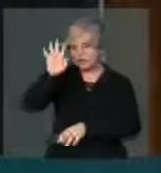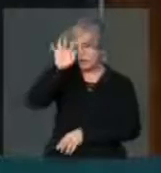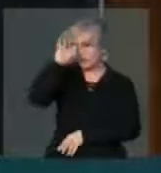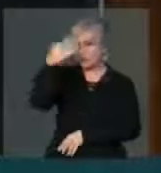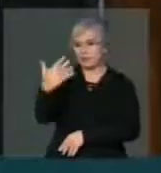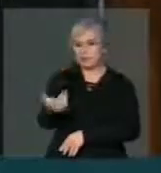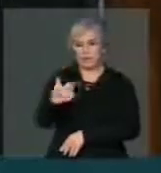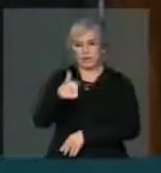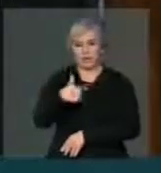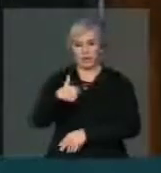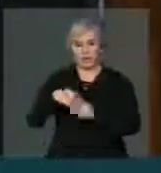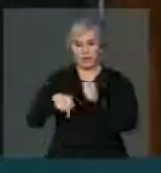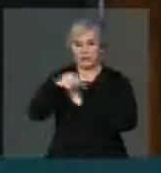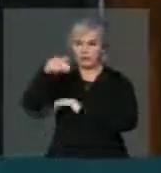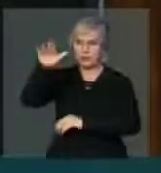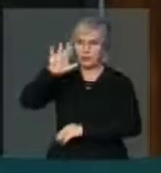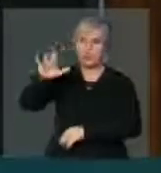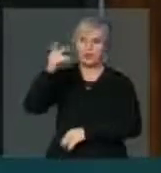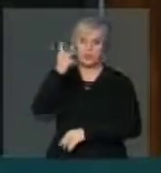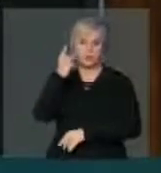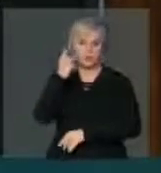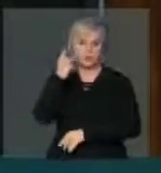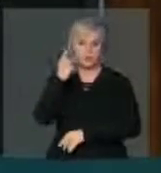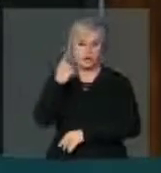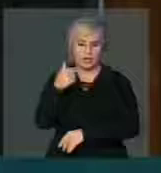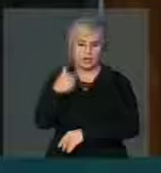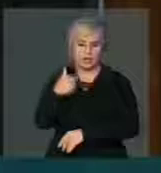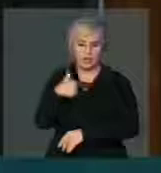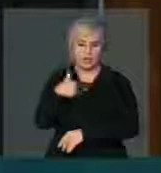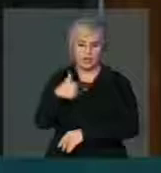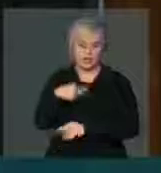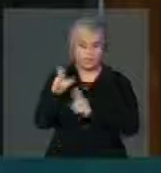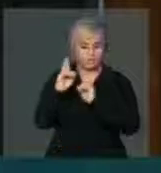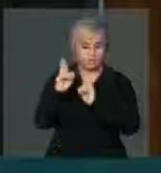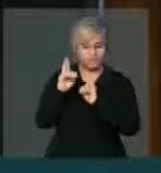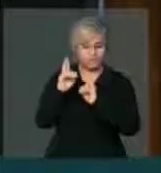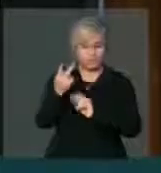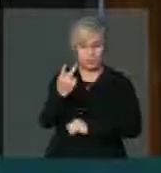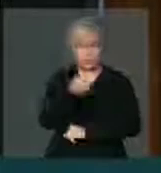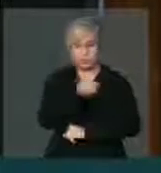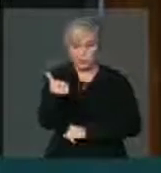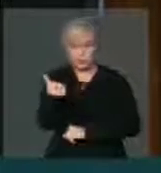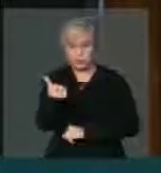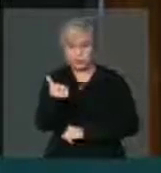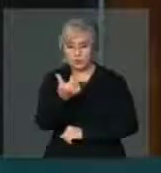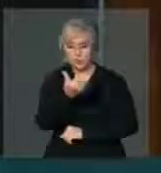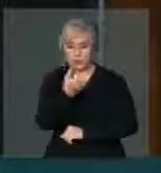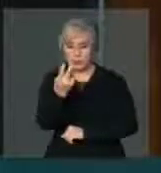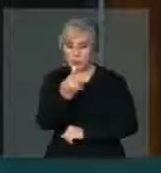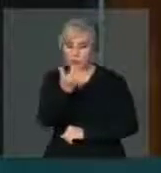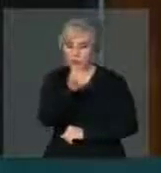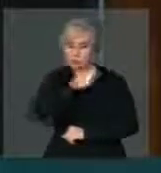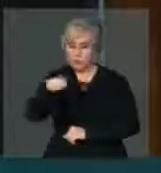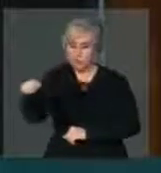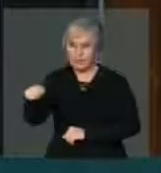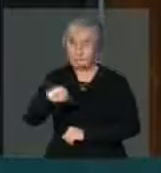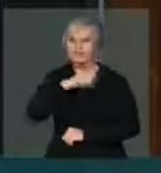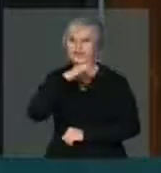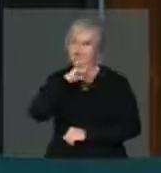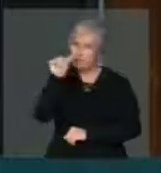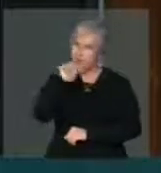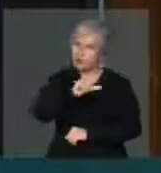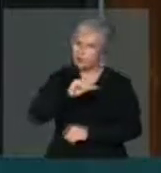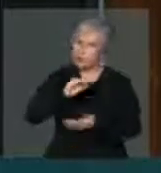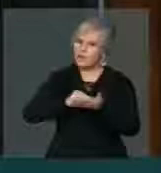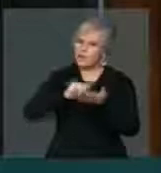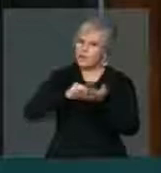orgulho da minha terra, estou antevendo um segundo semestre muito preocupante, porque o problema da falta d'água, da ausência